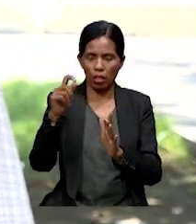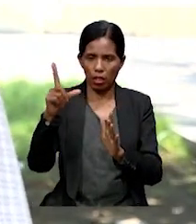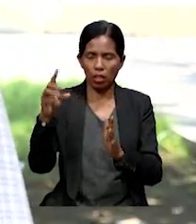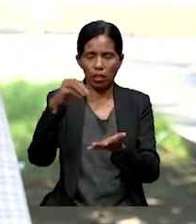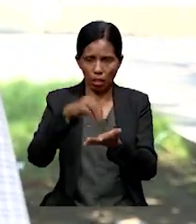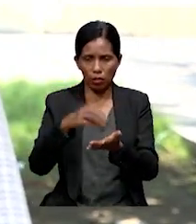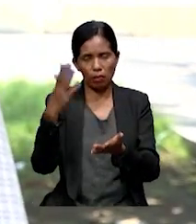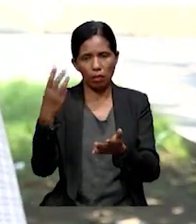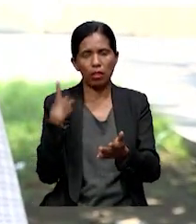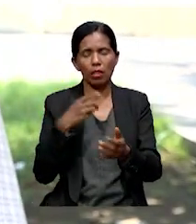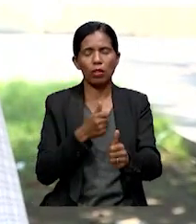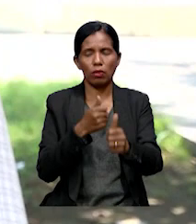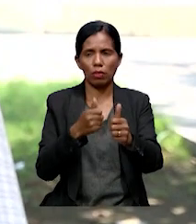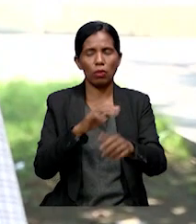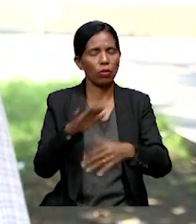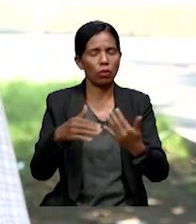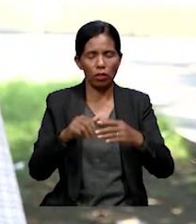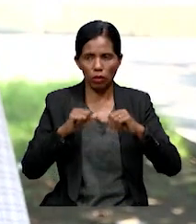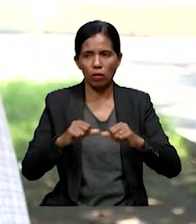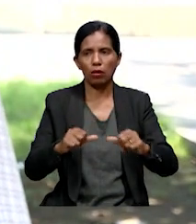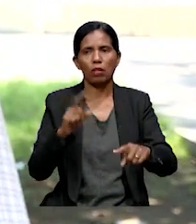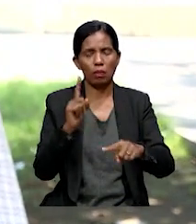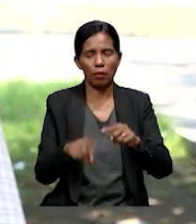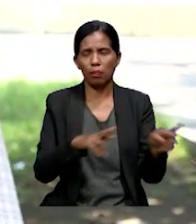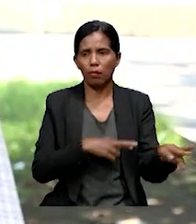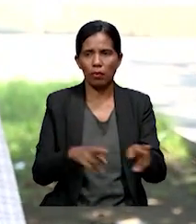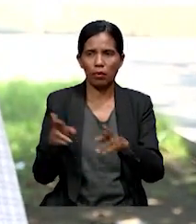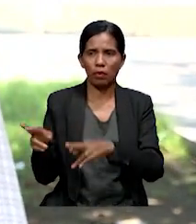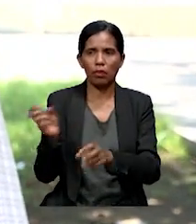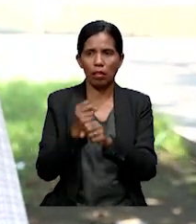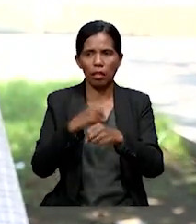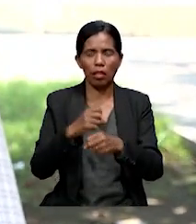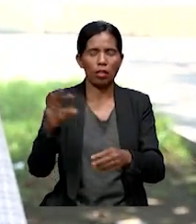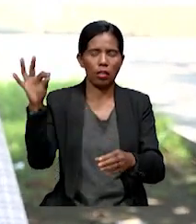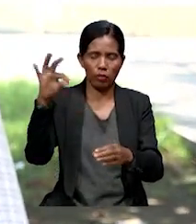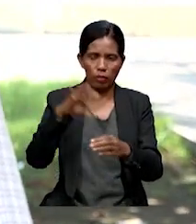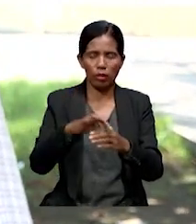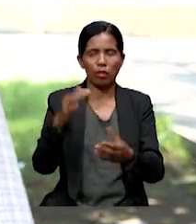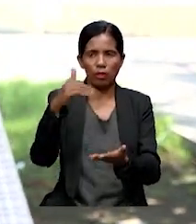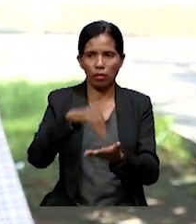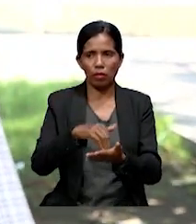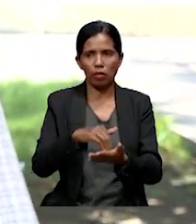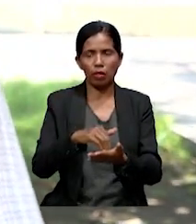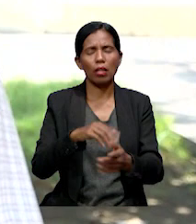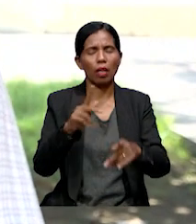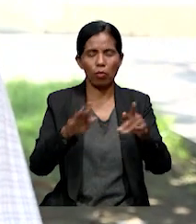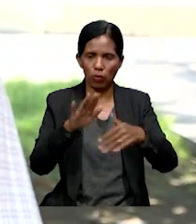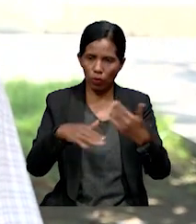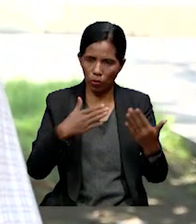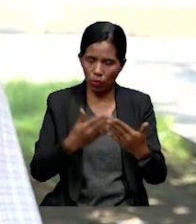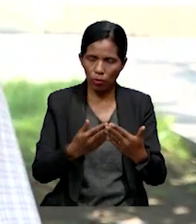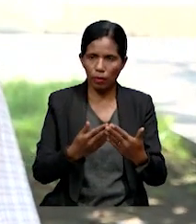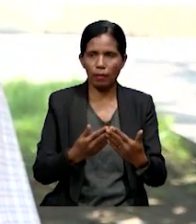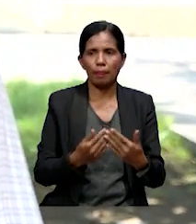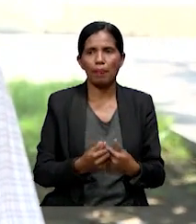E tem cumprir a organização, botou tudo lá, sei lá. Pronto, lá beleza, pronto, marca a eleição antecipada, que ele foi um povo. Também poder, né? Povo, né? Entrega, lá. Povo